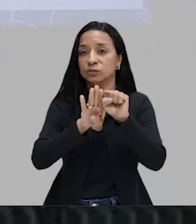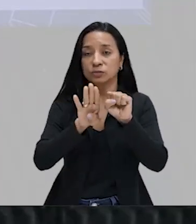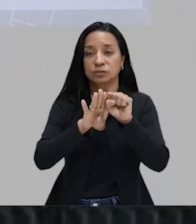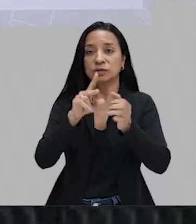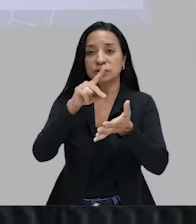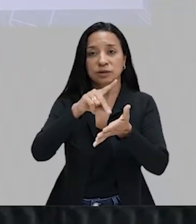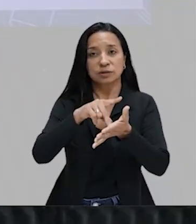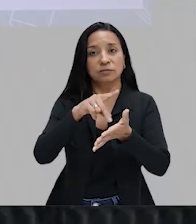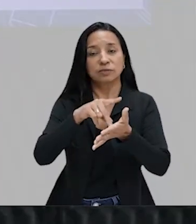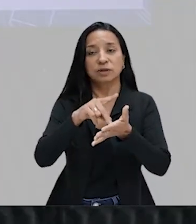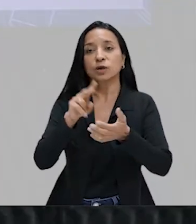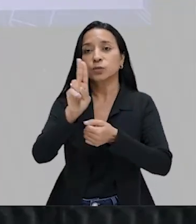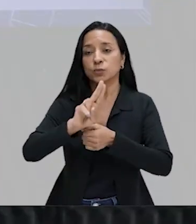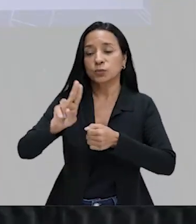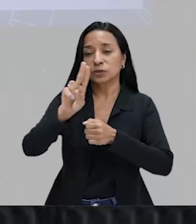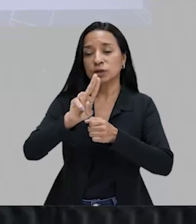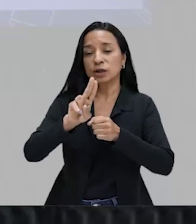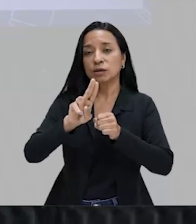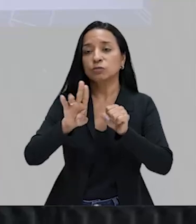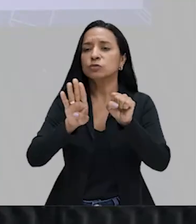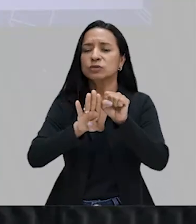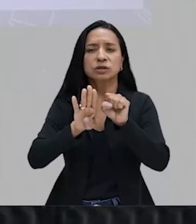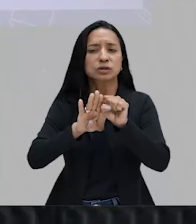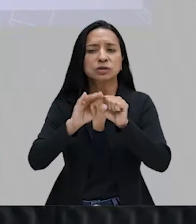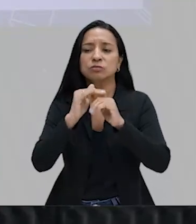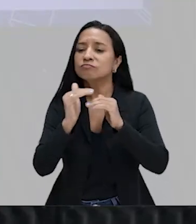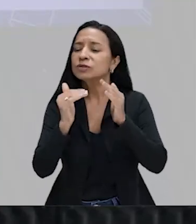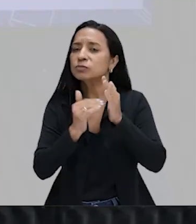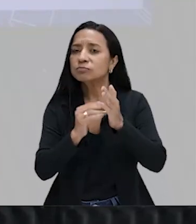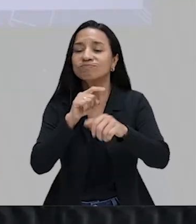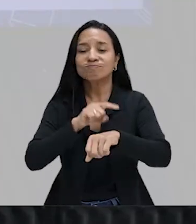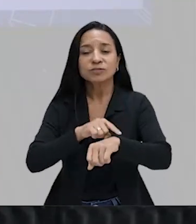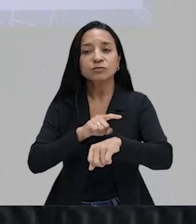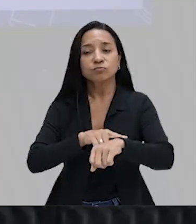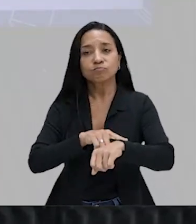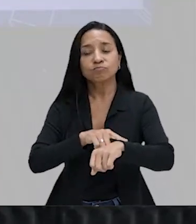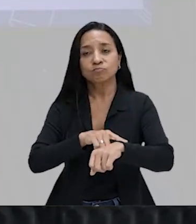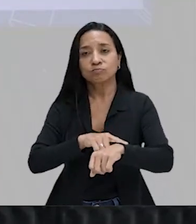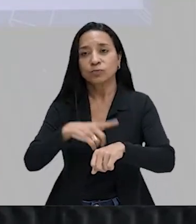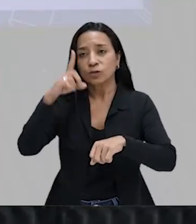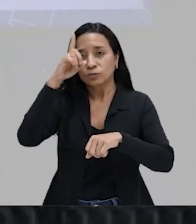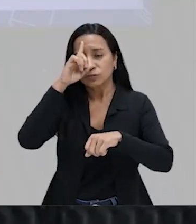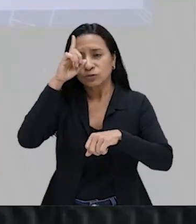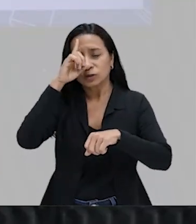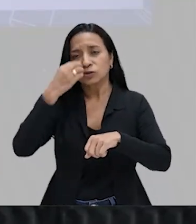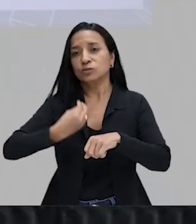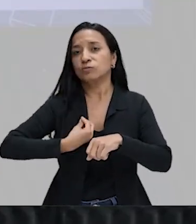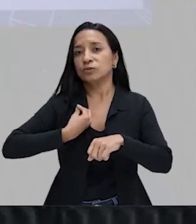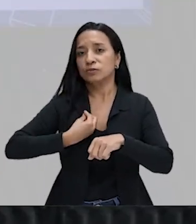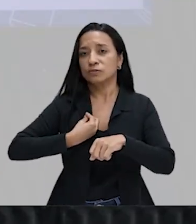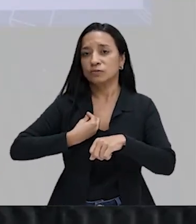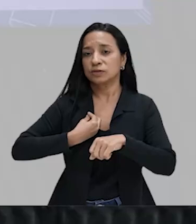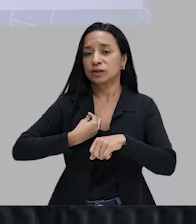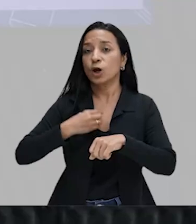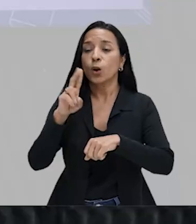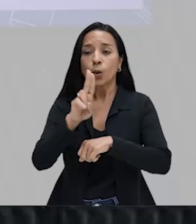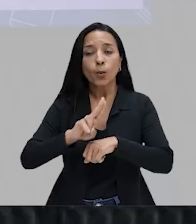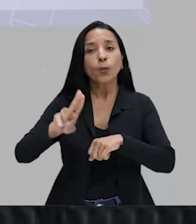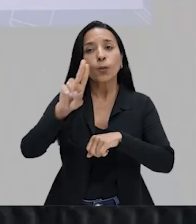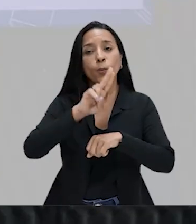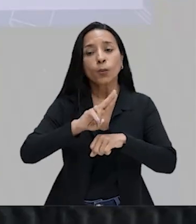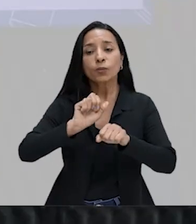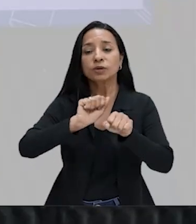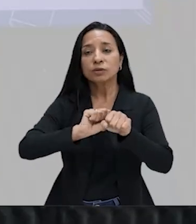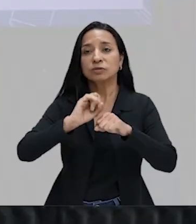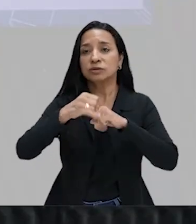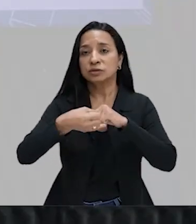nós utilizamos o substantivo o tempo inteiro, né? Na nossa rotina, no nosso dia a dia, a gente está o tempo todo utilizando os adjetivos. Quando